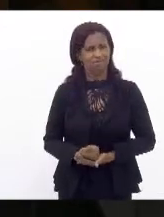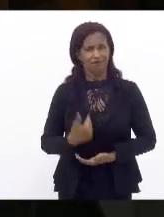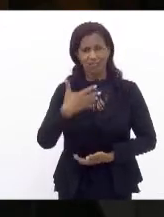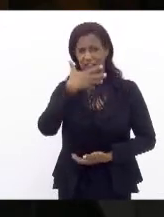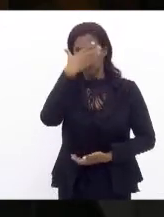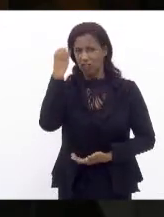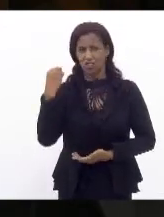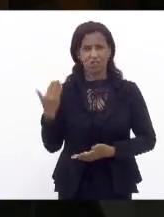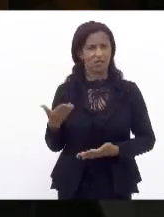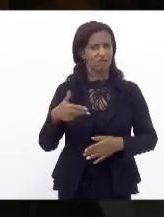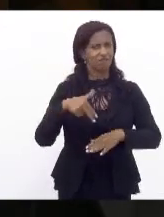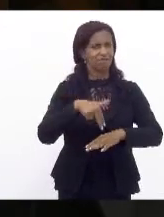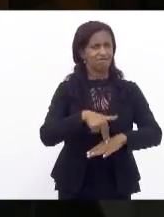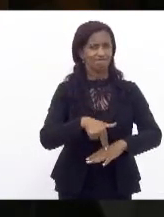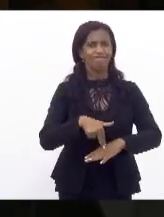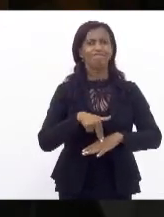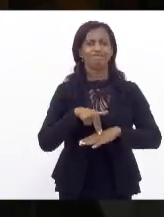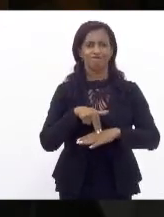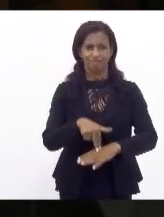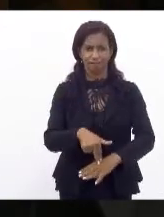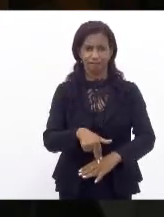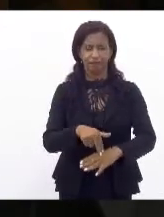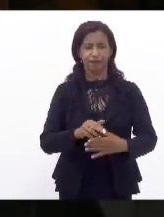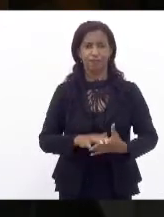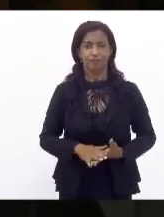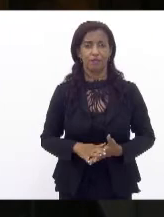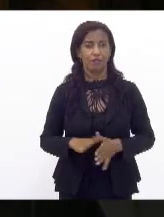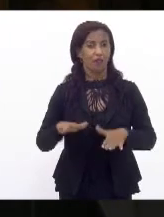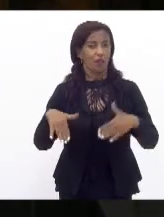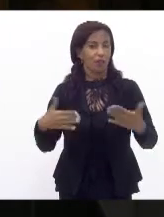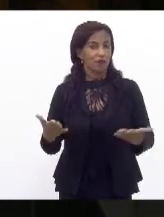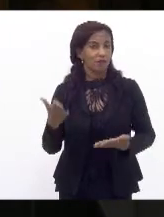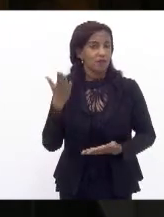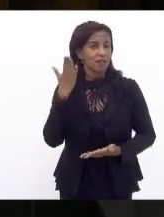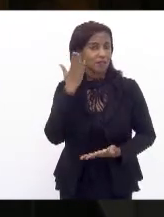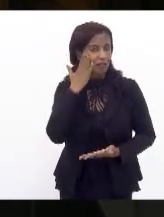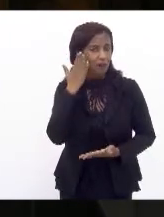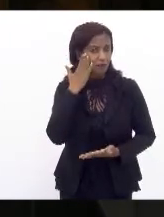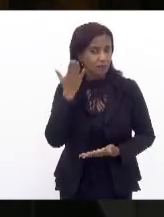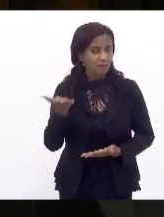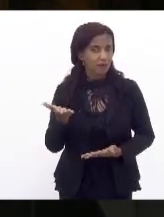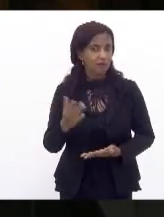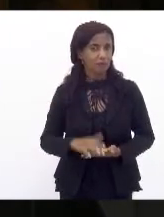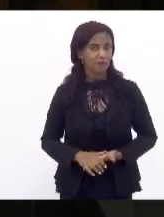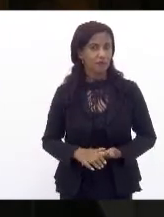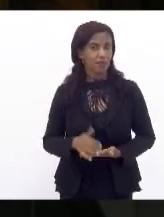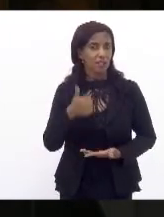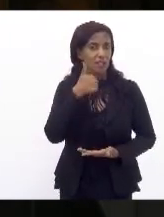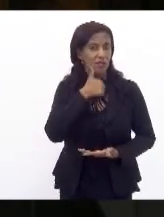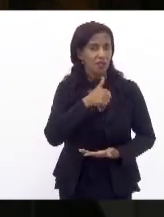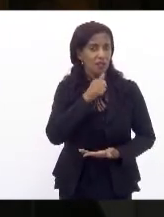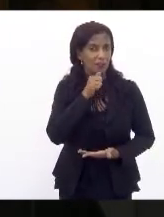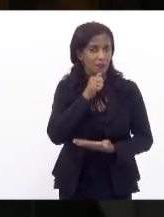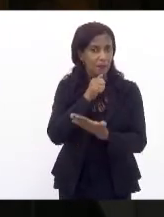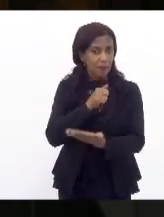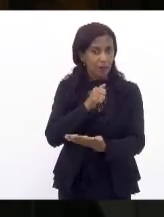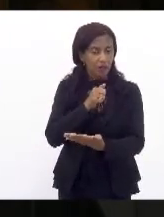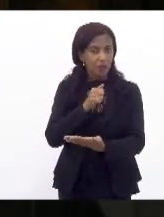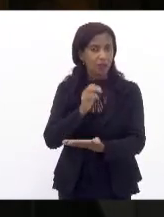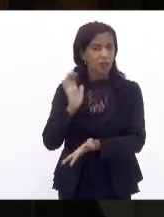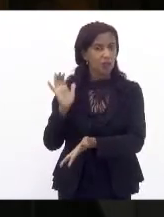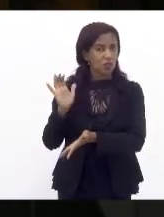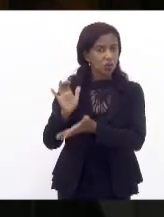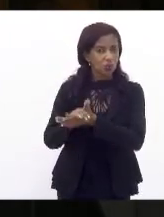este fato a esta tribuna. Ainda mais sabendo da mãe, da